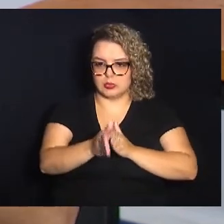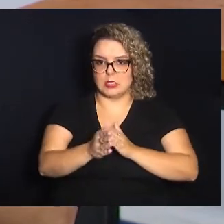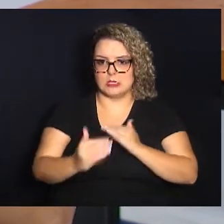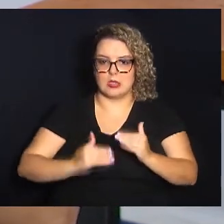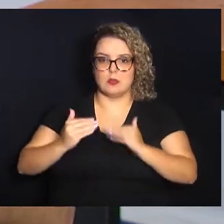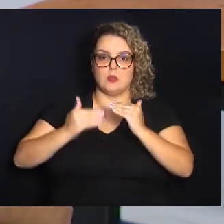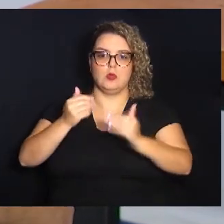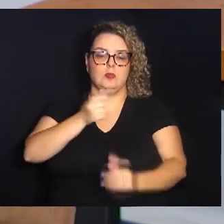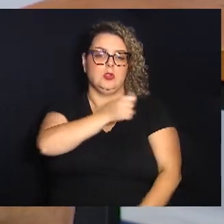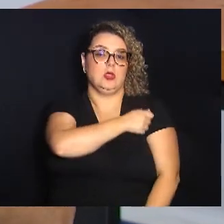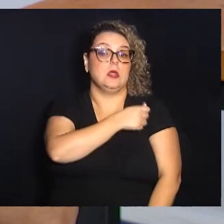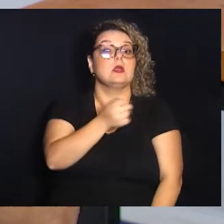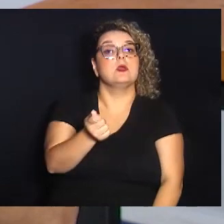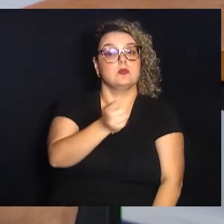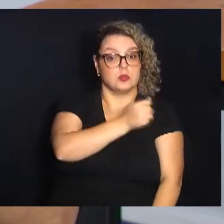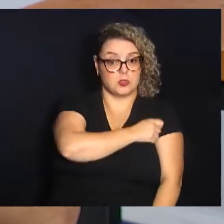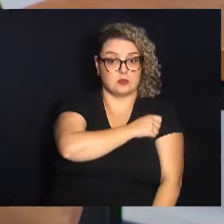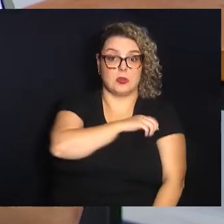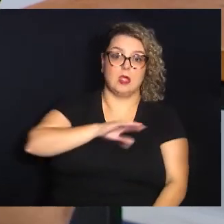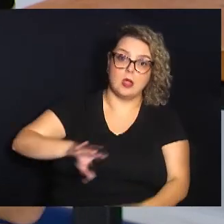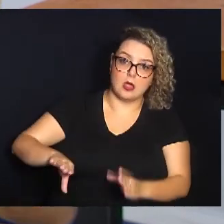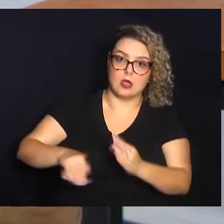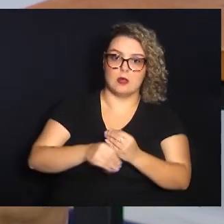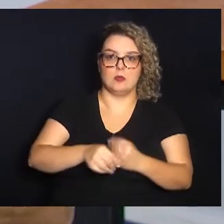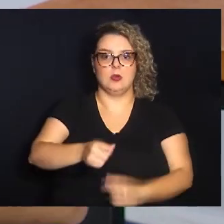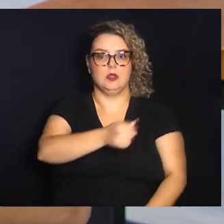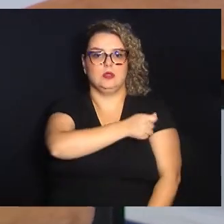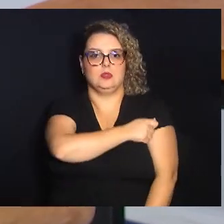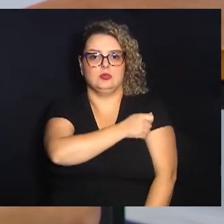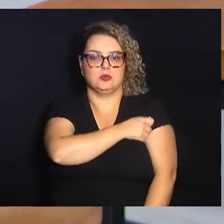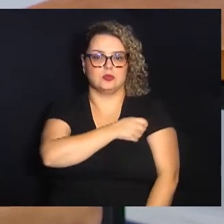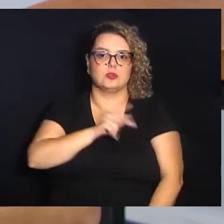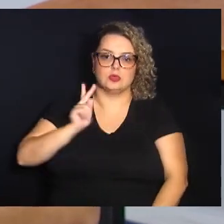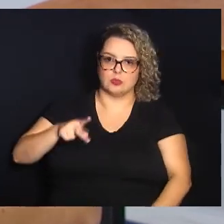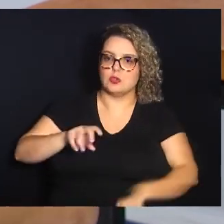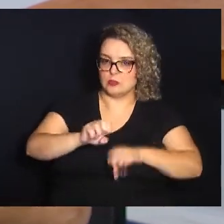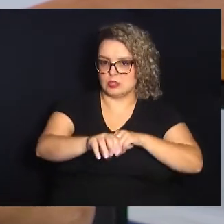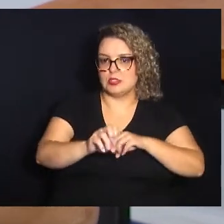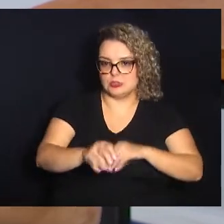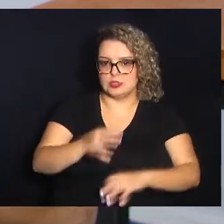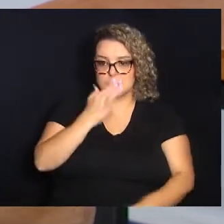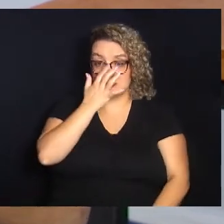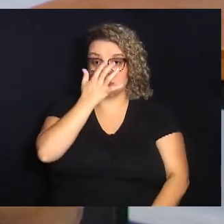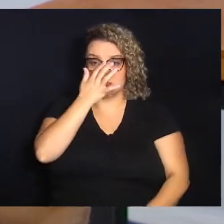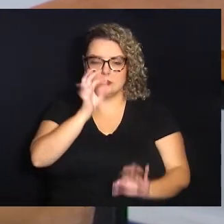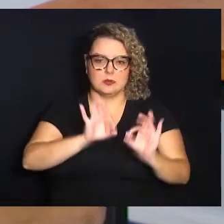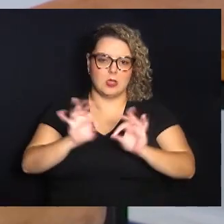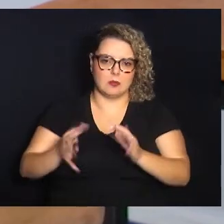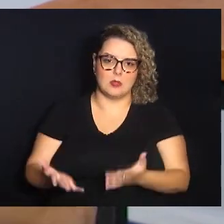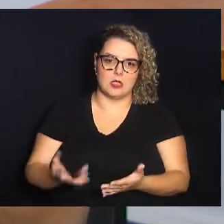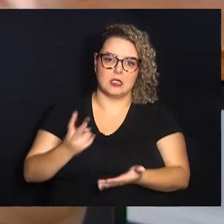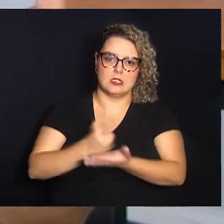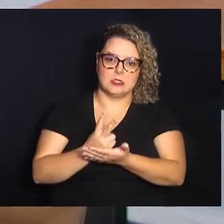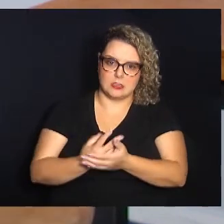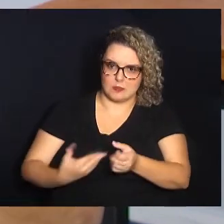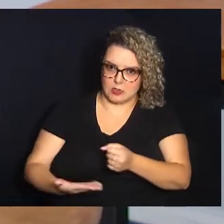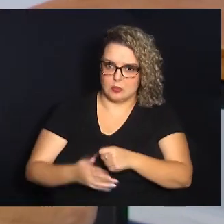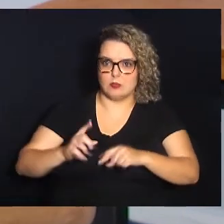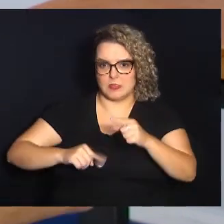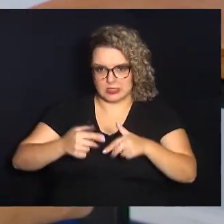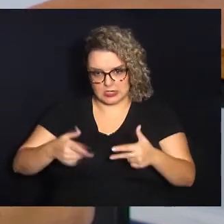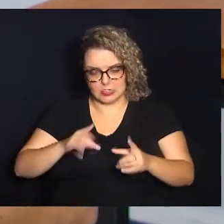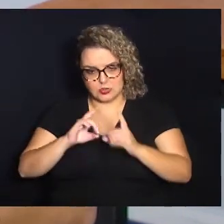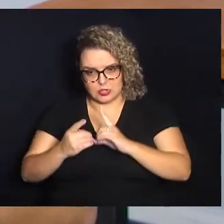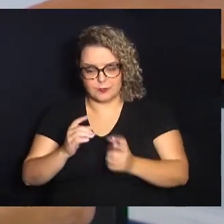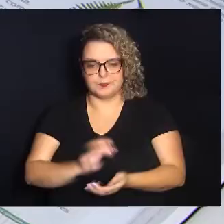da produção da aula. E para os alunos, ele complementa a aula, né, que o professor deu, que o professor preparou, sempre com base